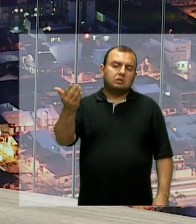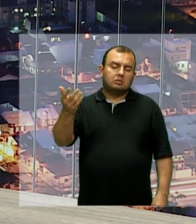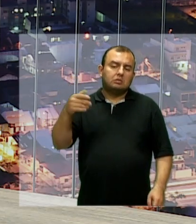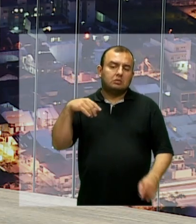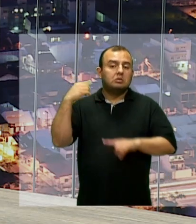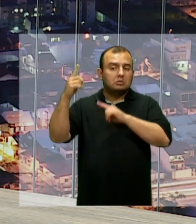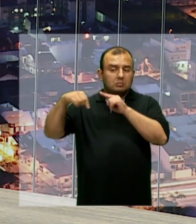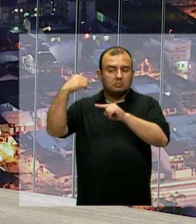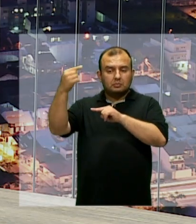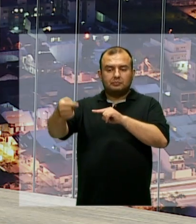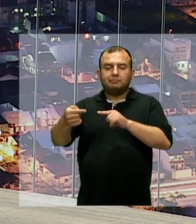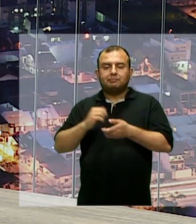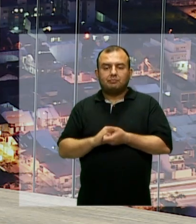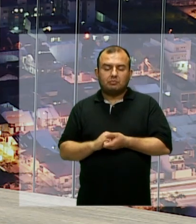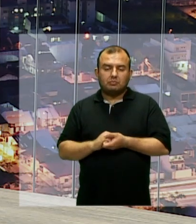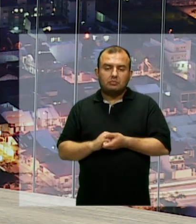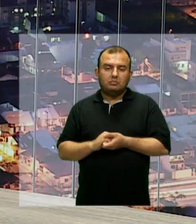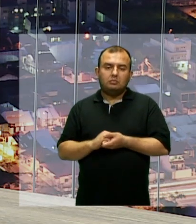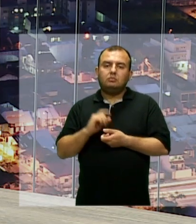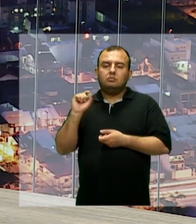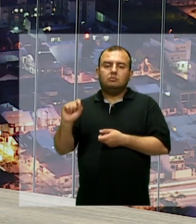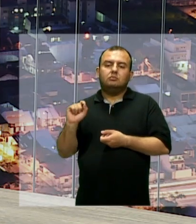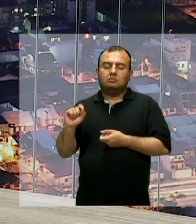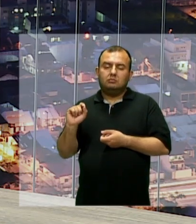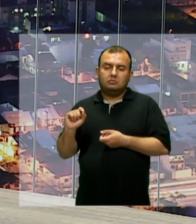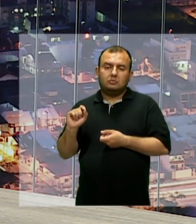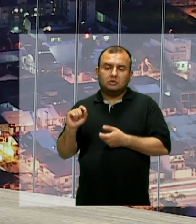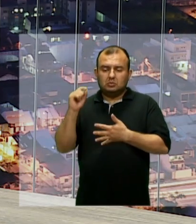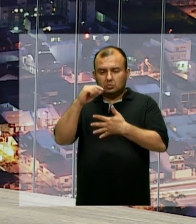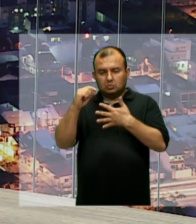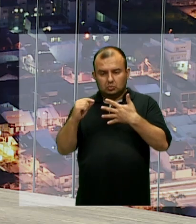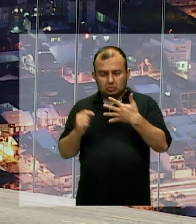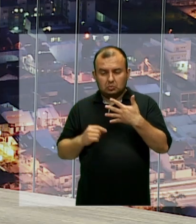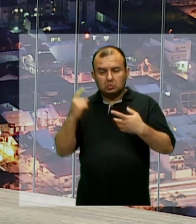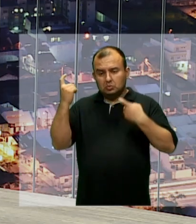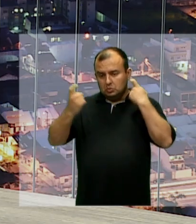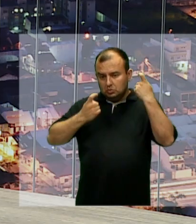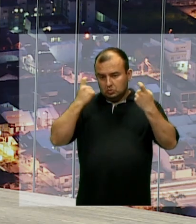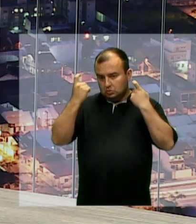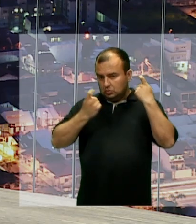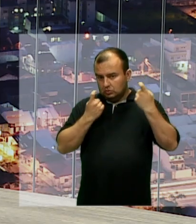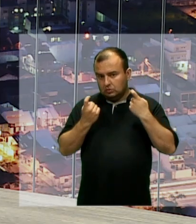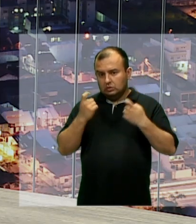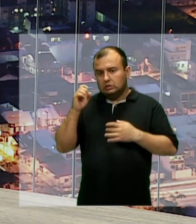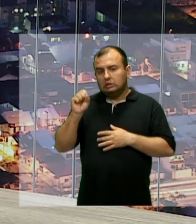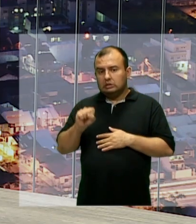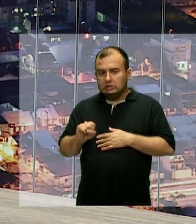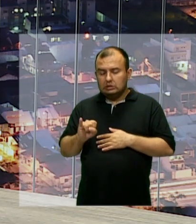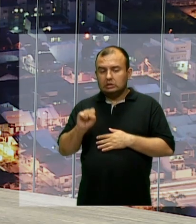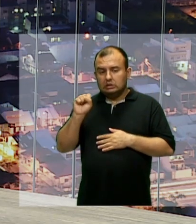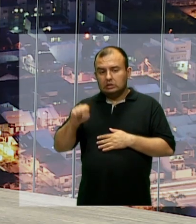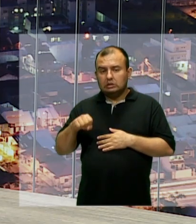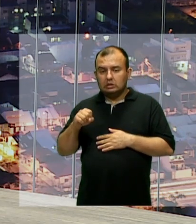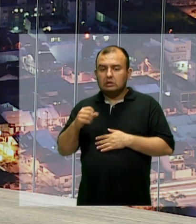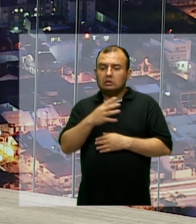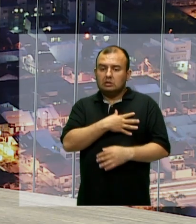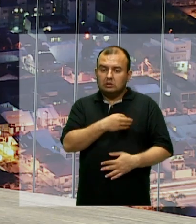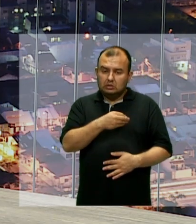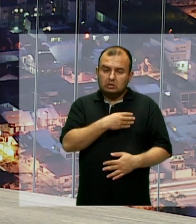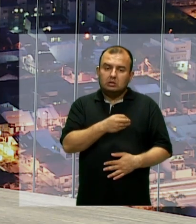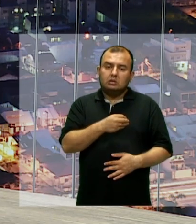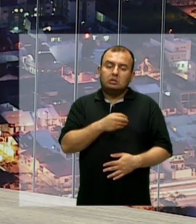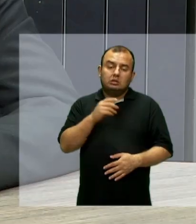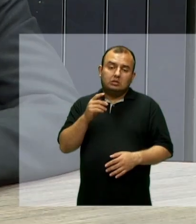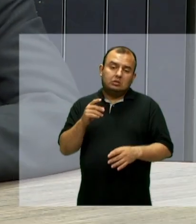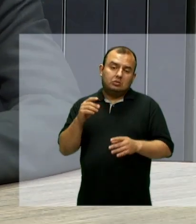mais tarde. Isso é um fator preocupante se essa questão da amamentação não